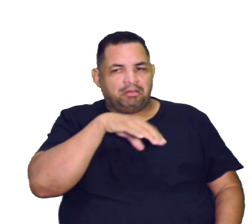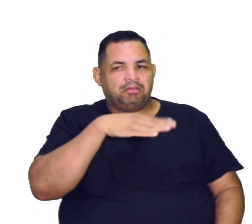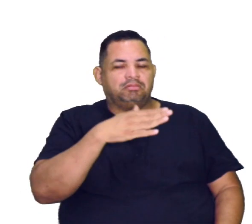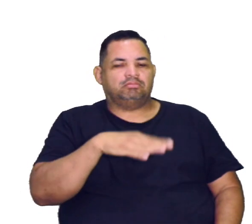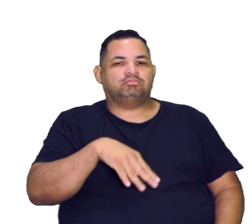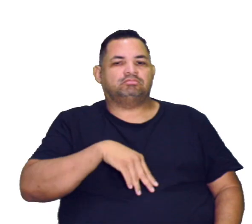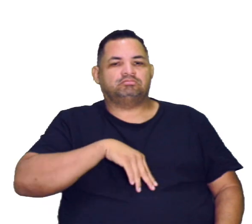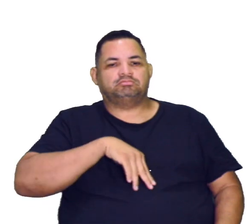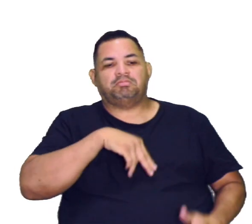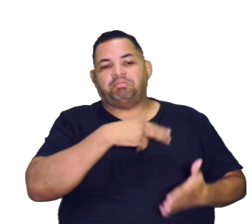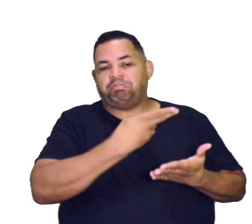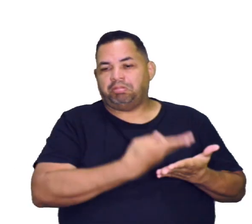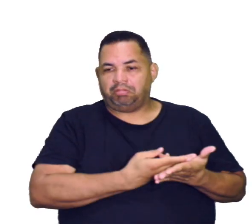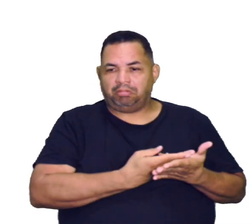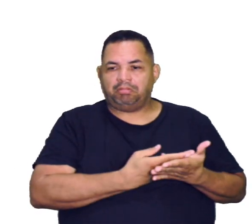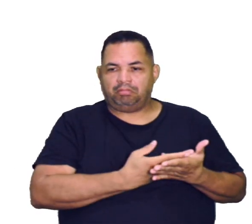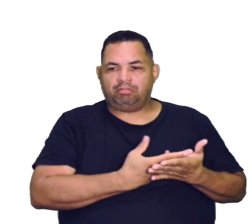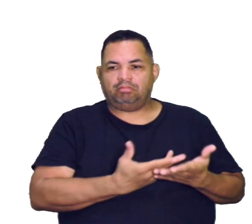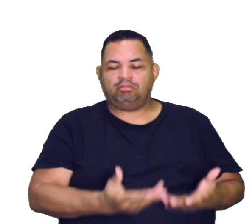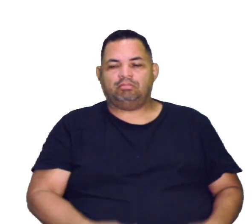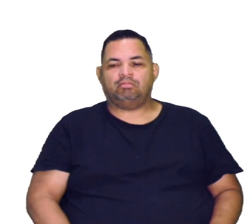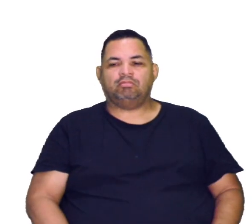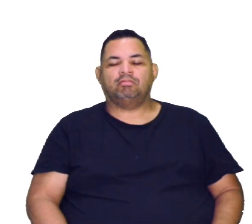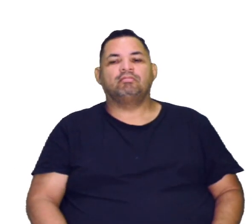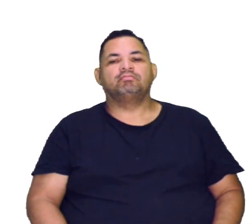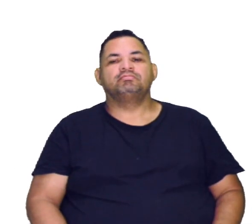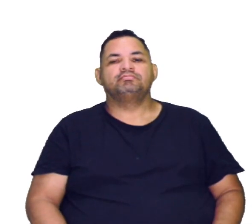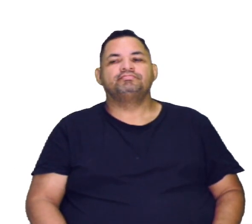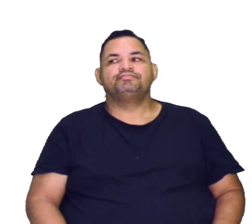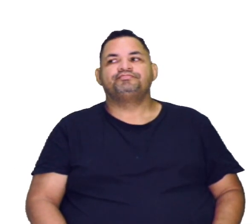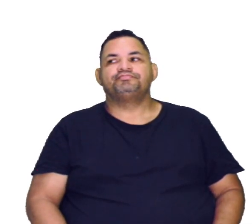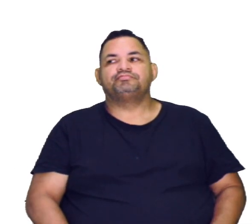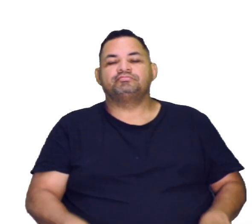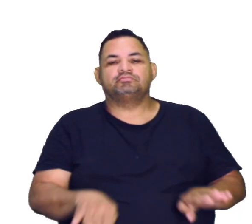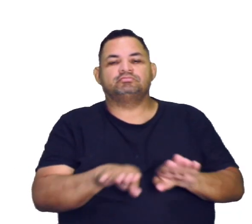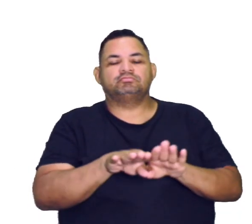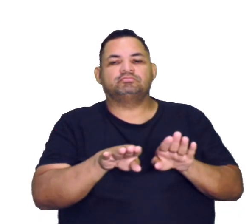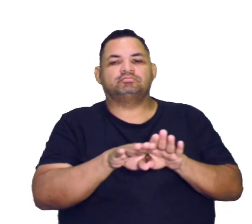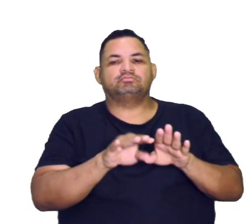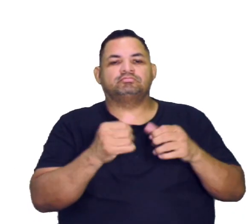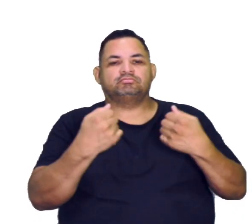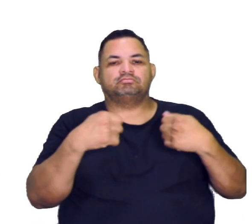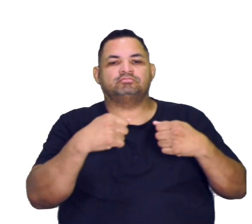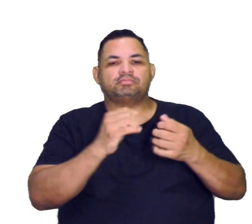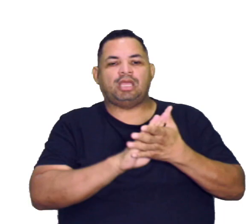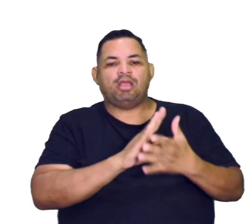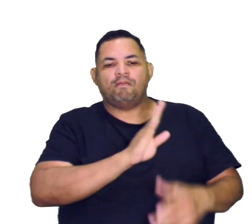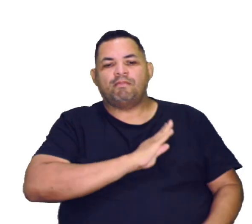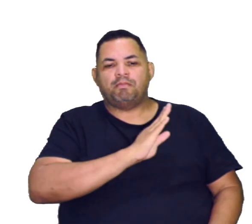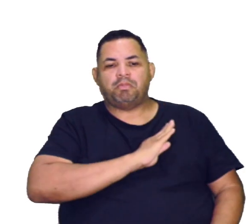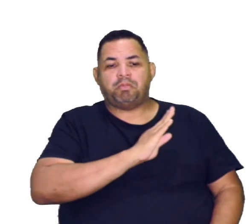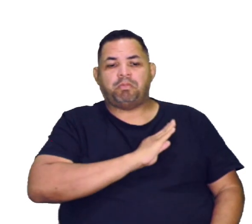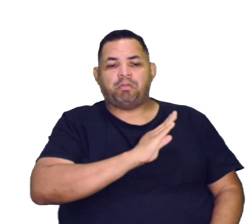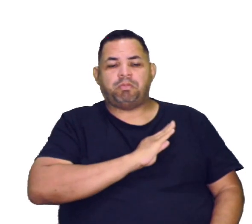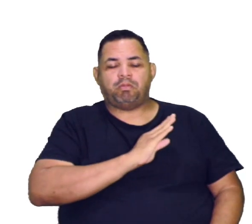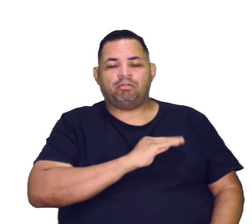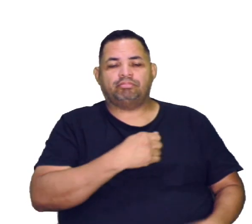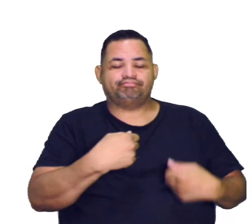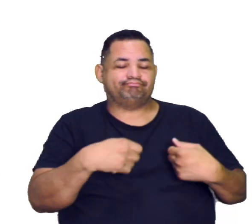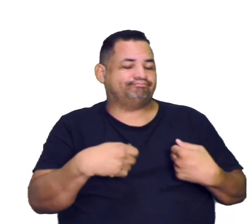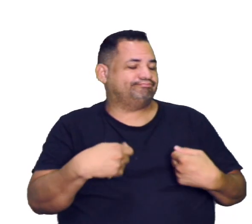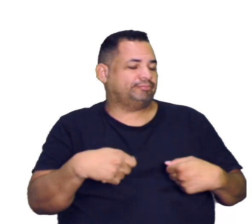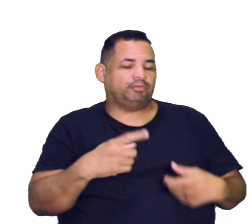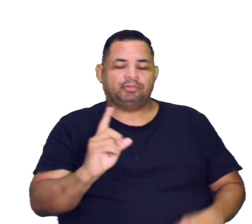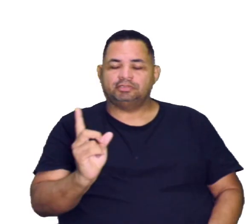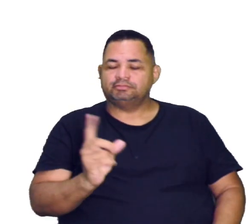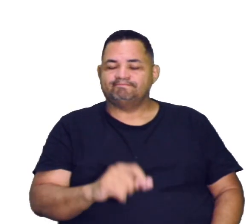isso para vocês, tá? Muito bem. E além de uma possível arritmia aí